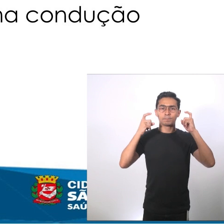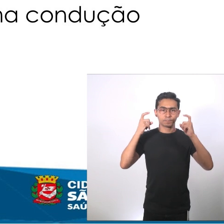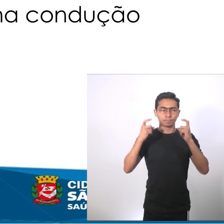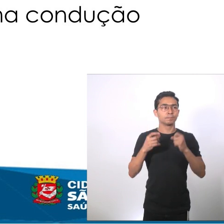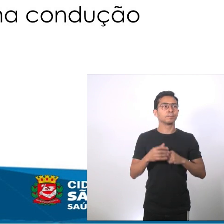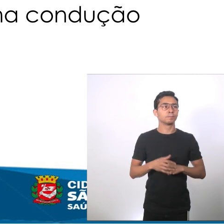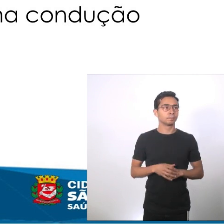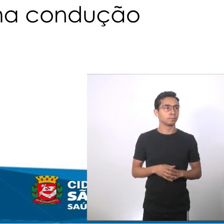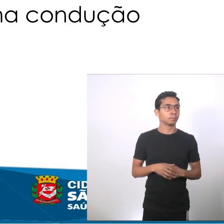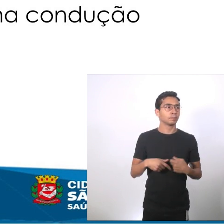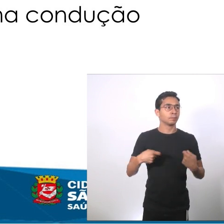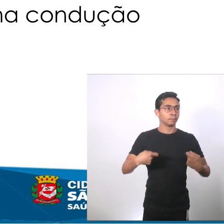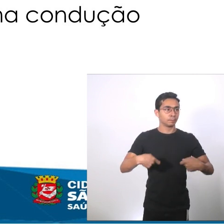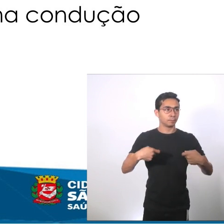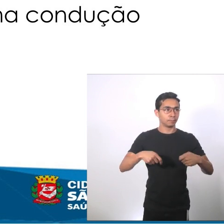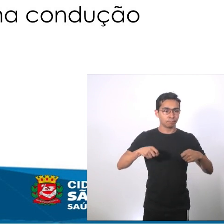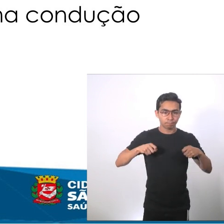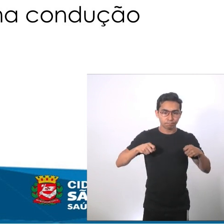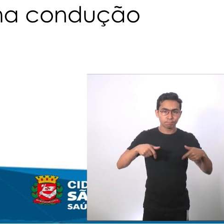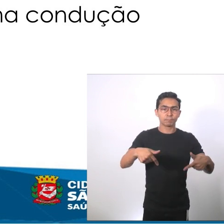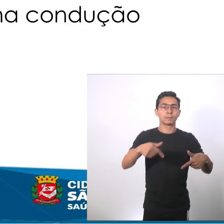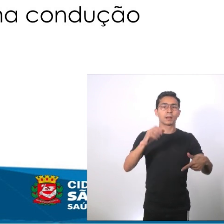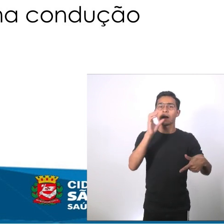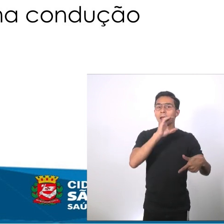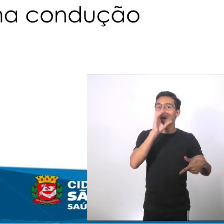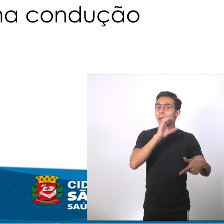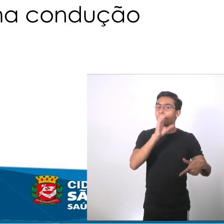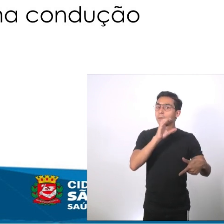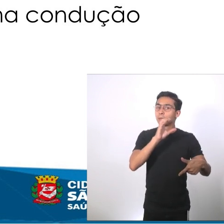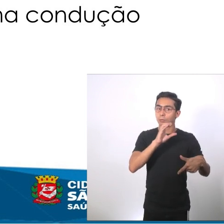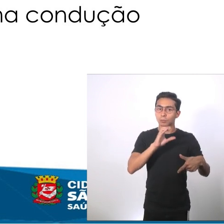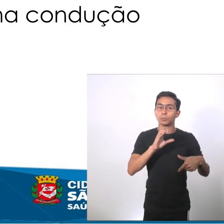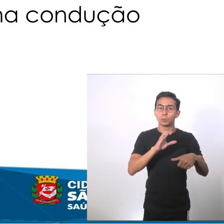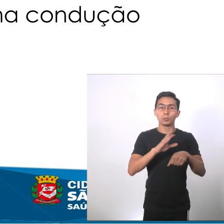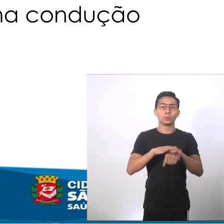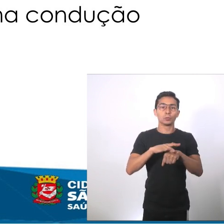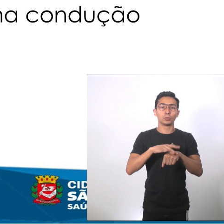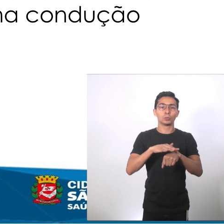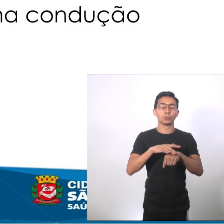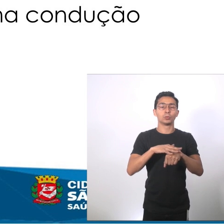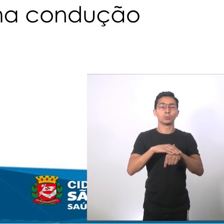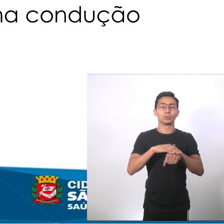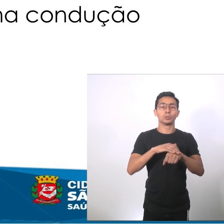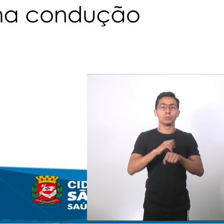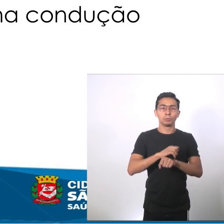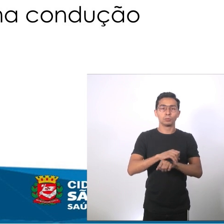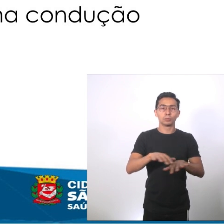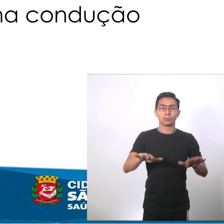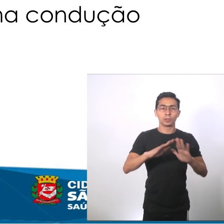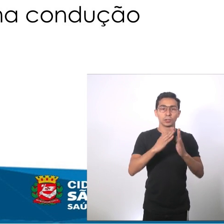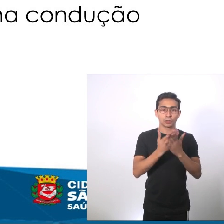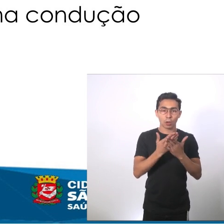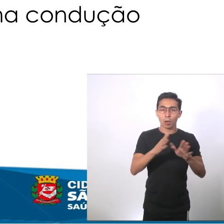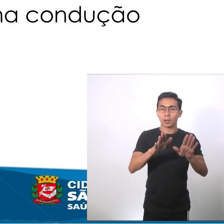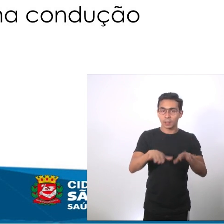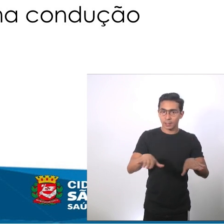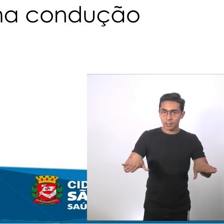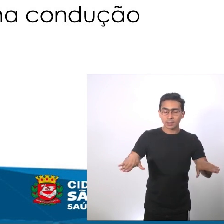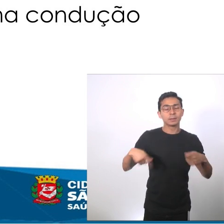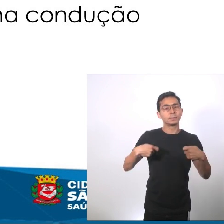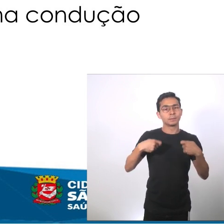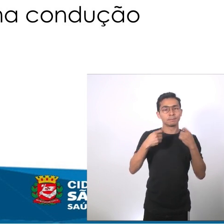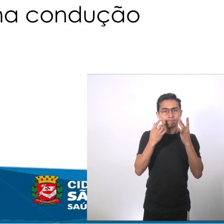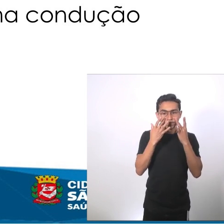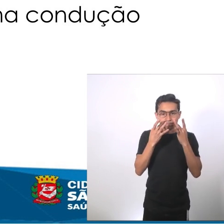uma atitude rápida caso essa doença atinja as nossas crianças em idade